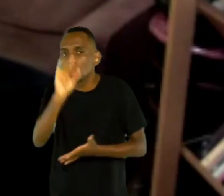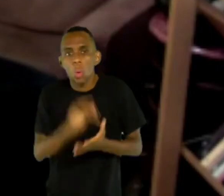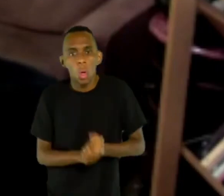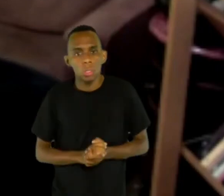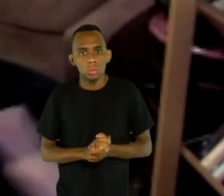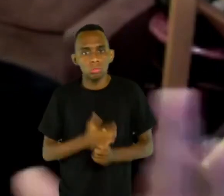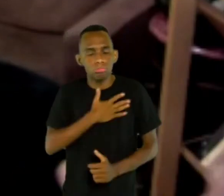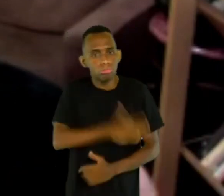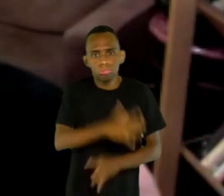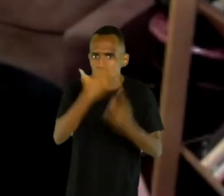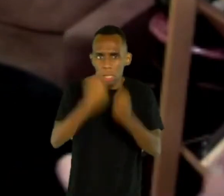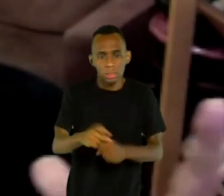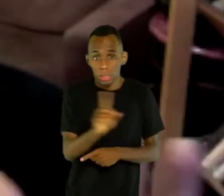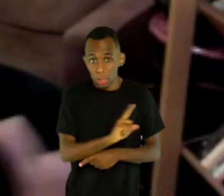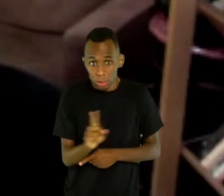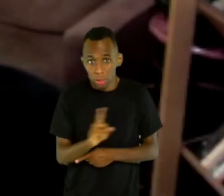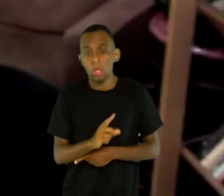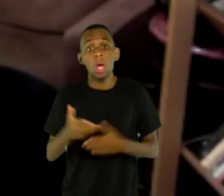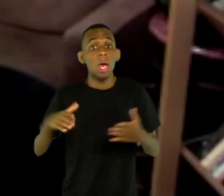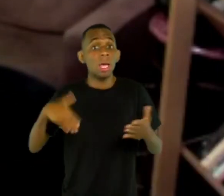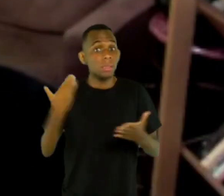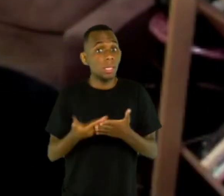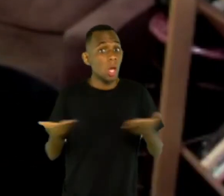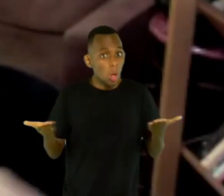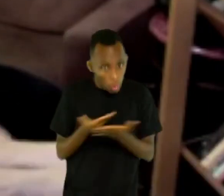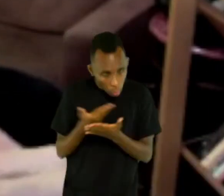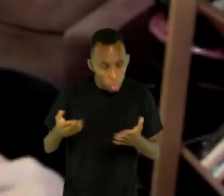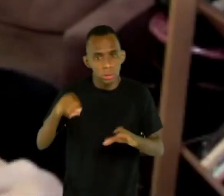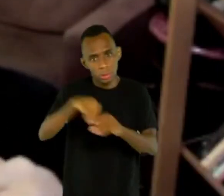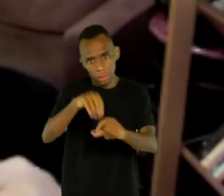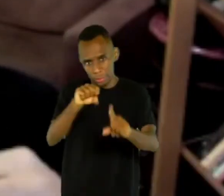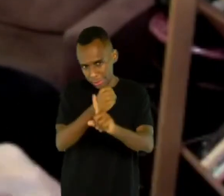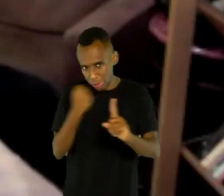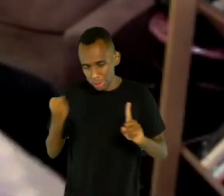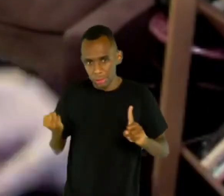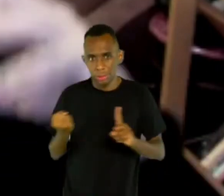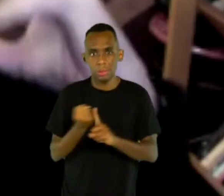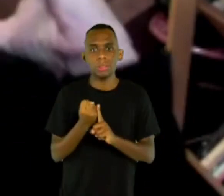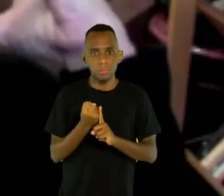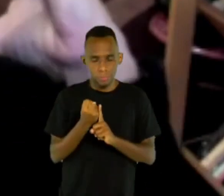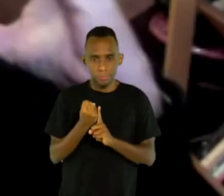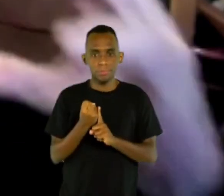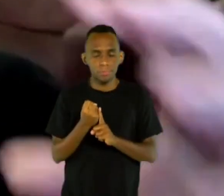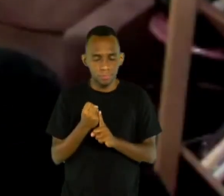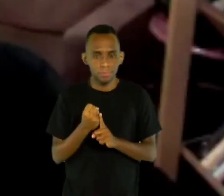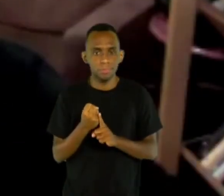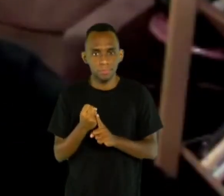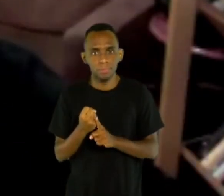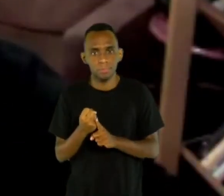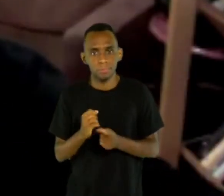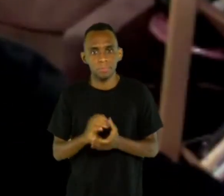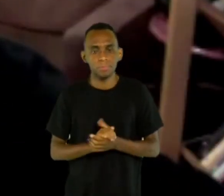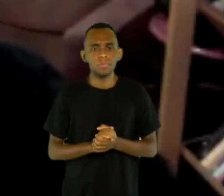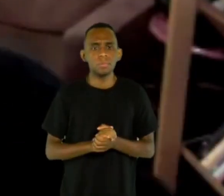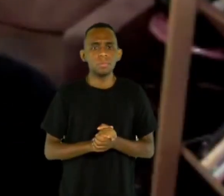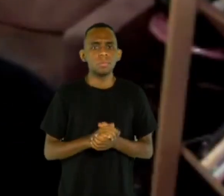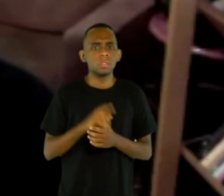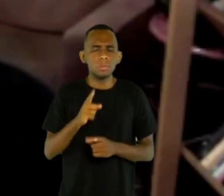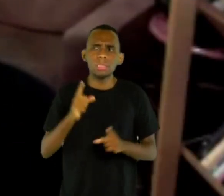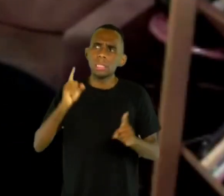ele permeia hoje a nossa sociedade digital, né? Você encontra isso na